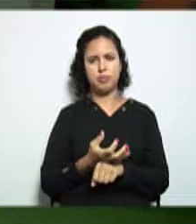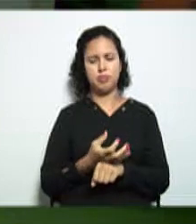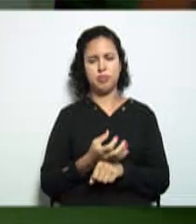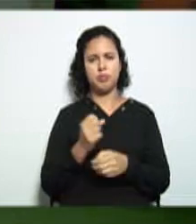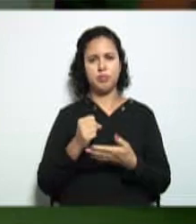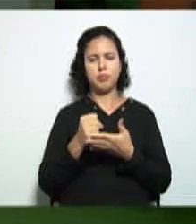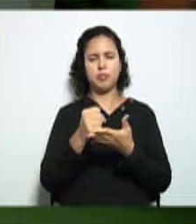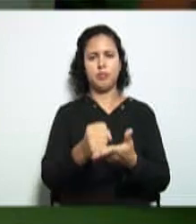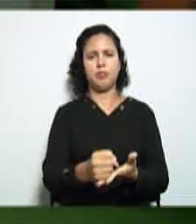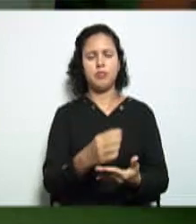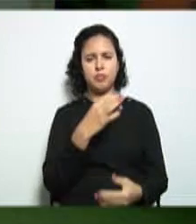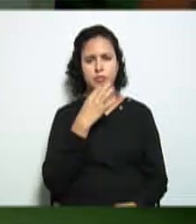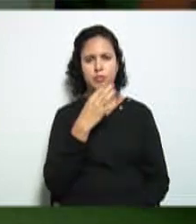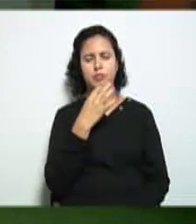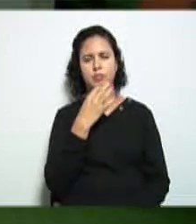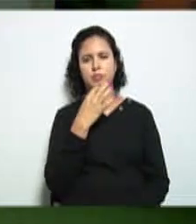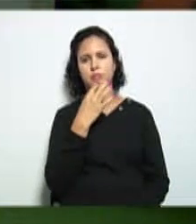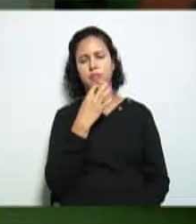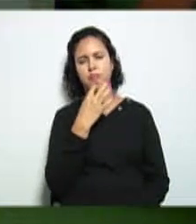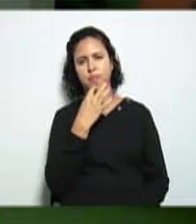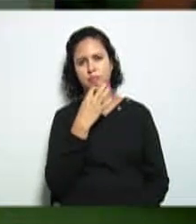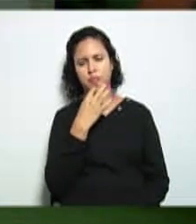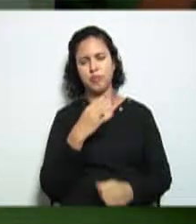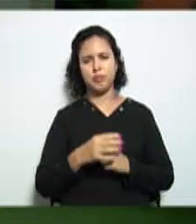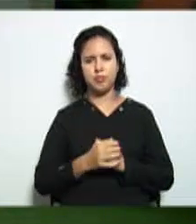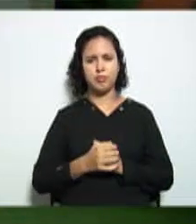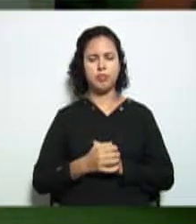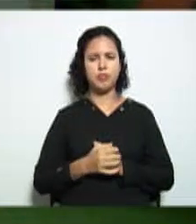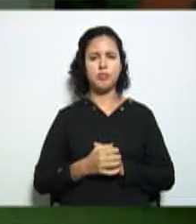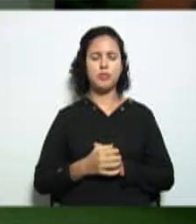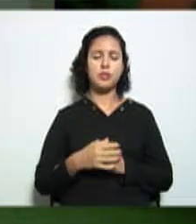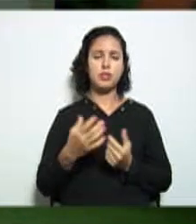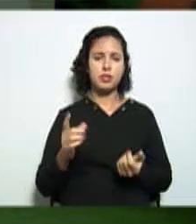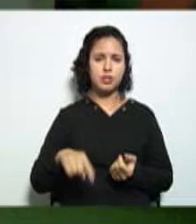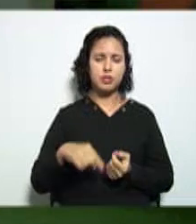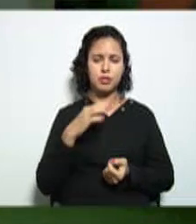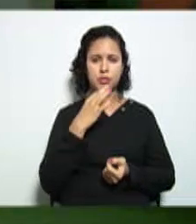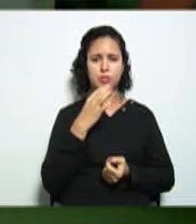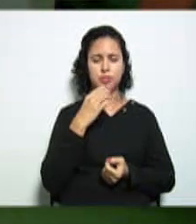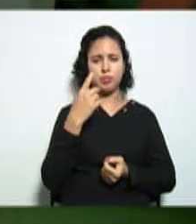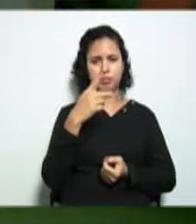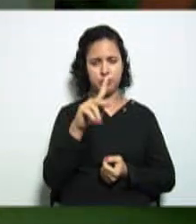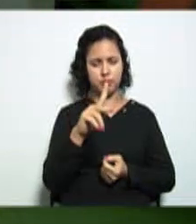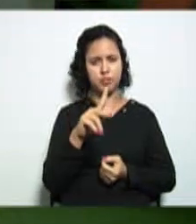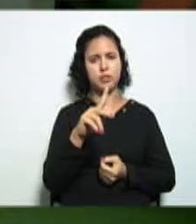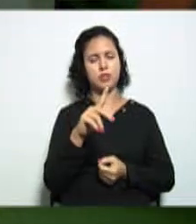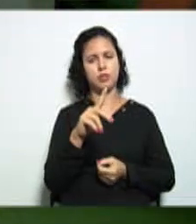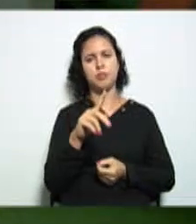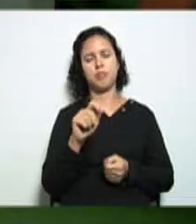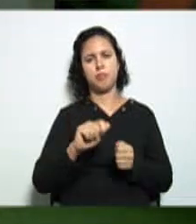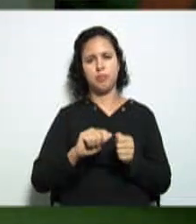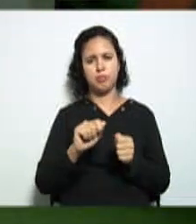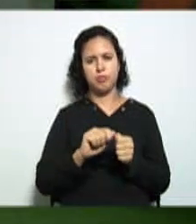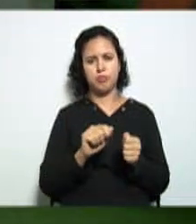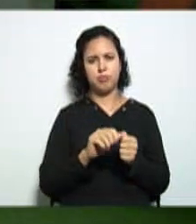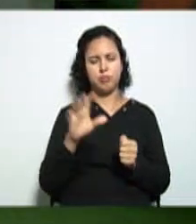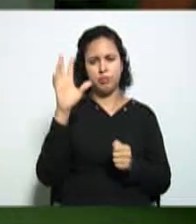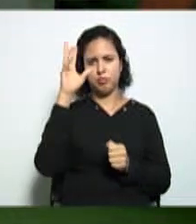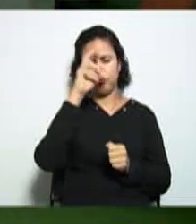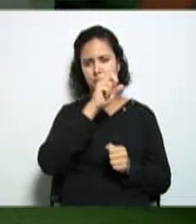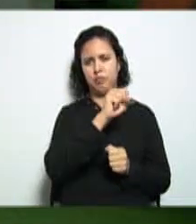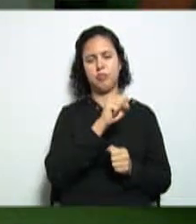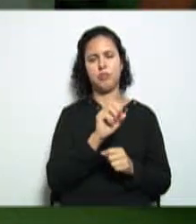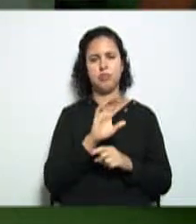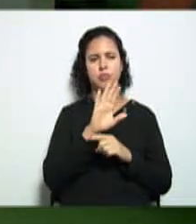Levar a construção de conhecimento, propiciar a construção de conhecimento. O conhecimento é construído por vocês, vocês que vão mover o mundo, vocês